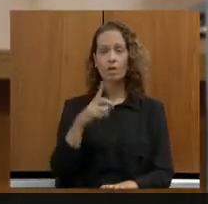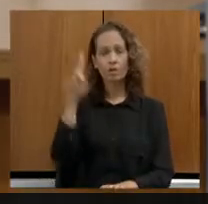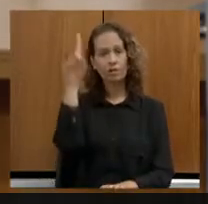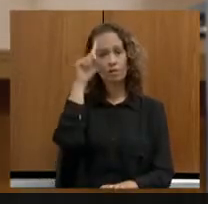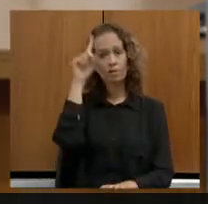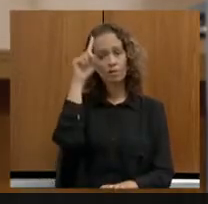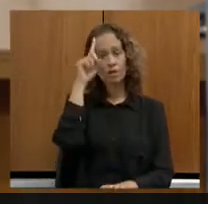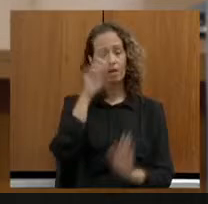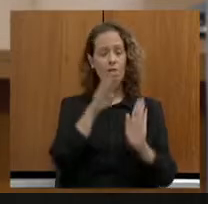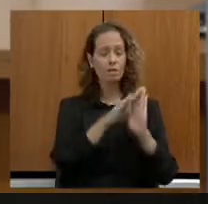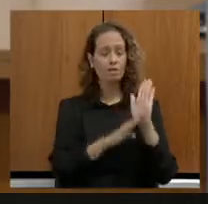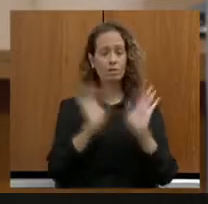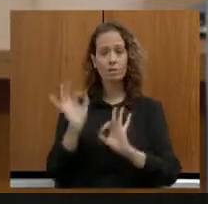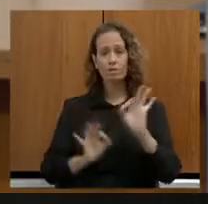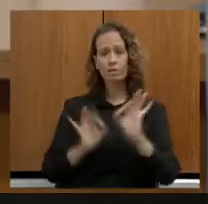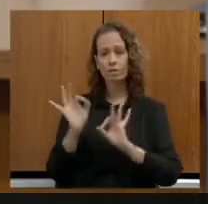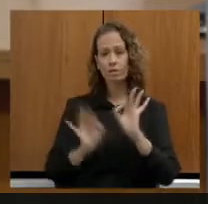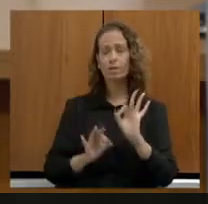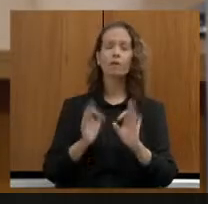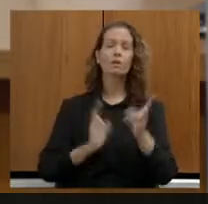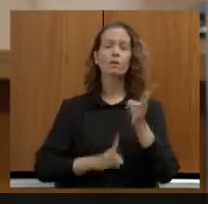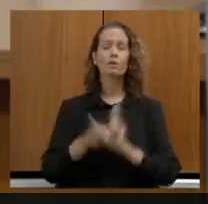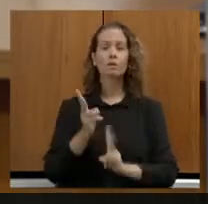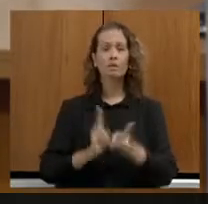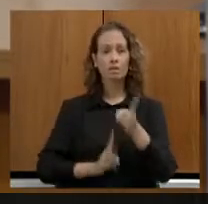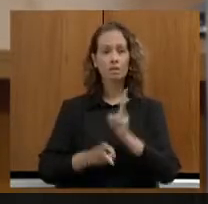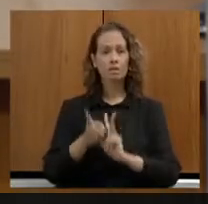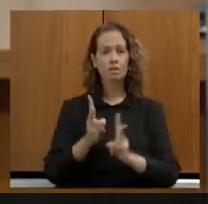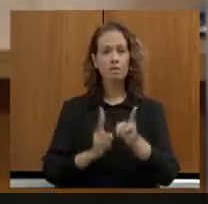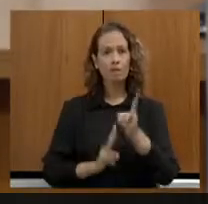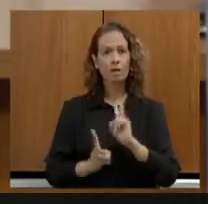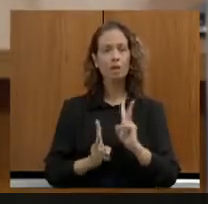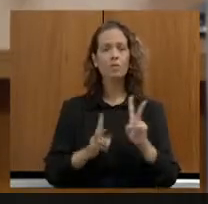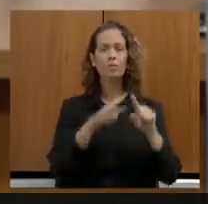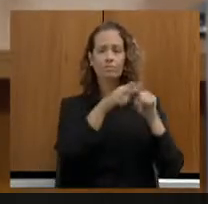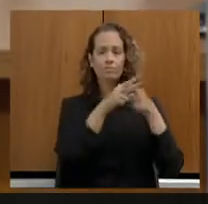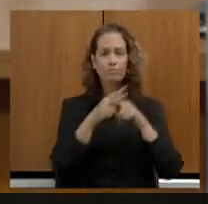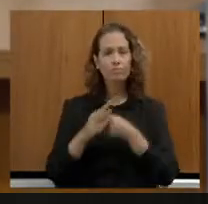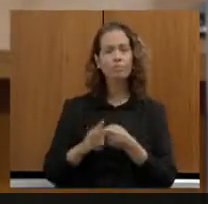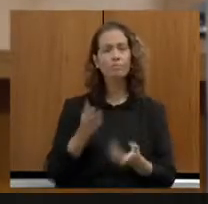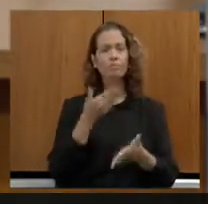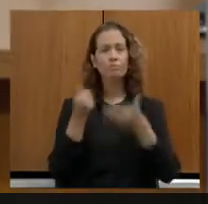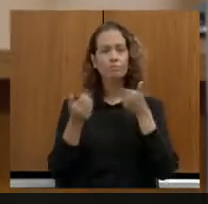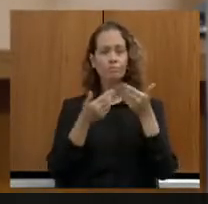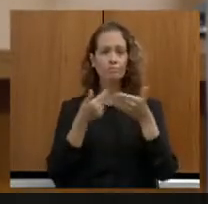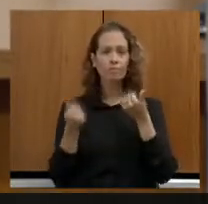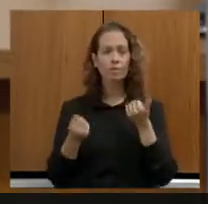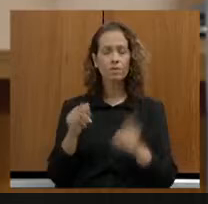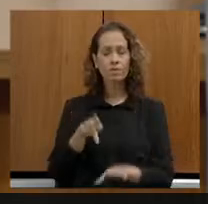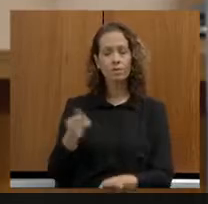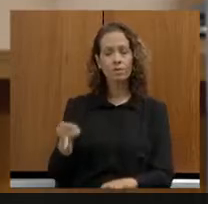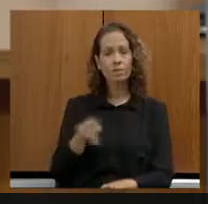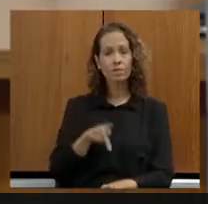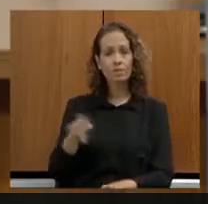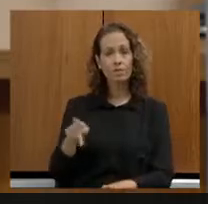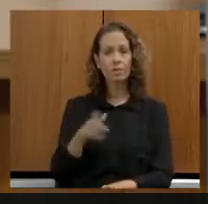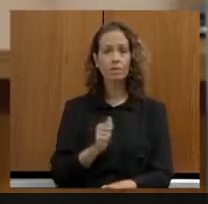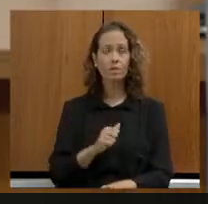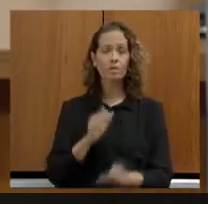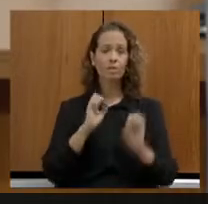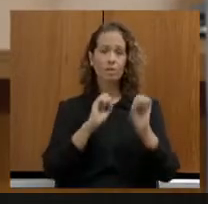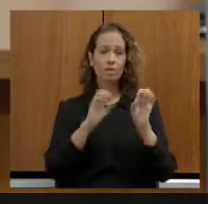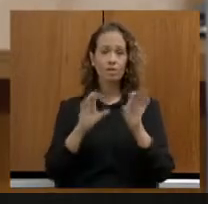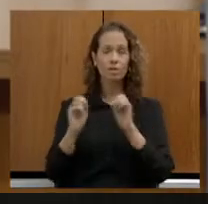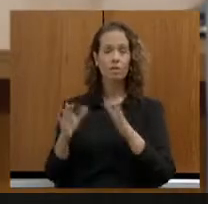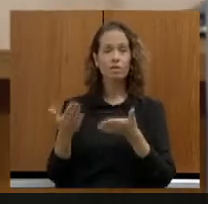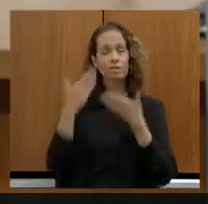programação e sempre sendo na receita melhorada em e pelos professores do Se Liga na educação a quem eu